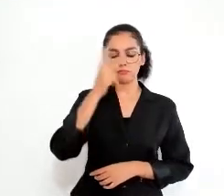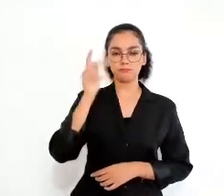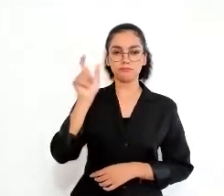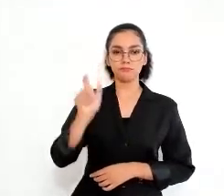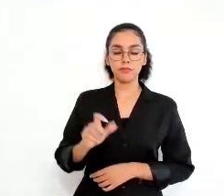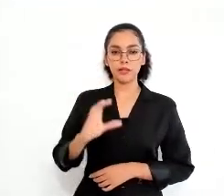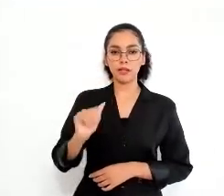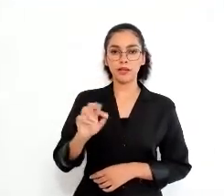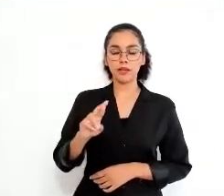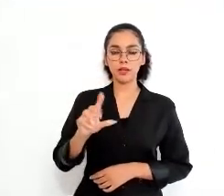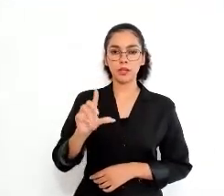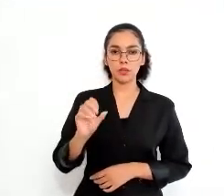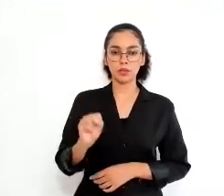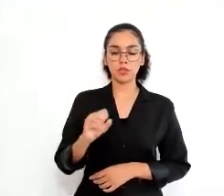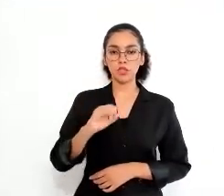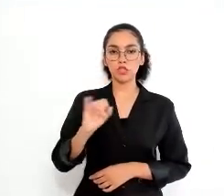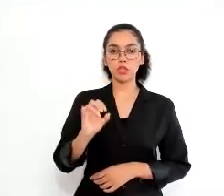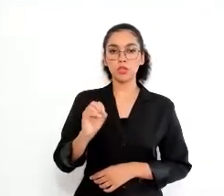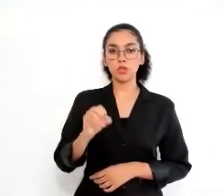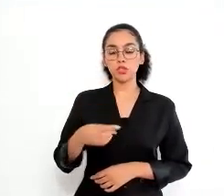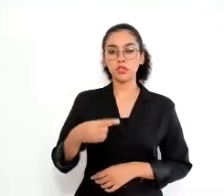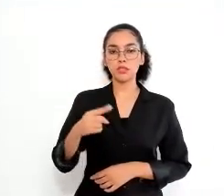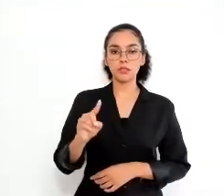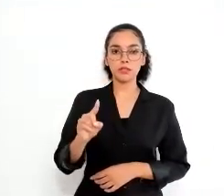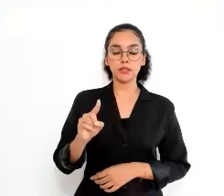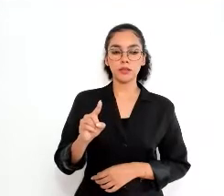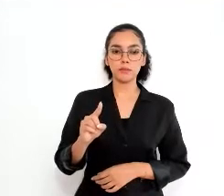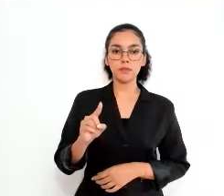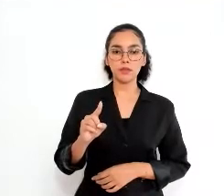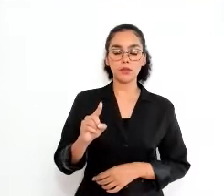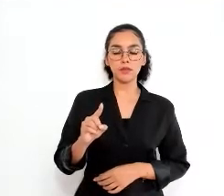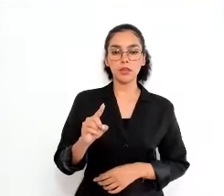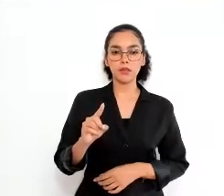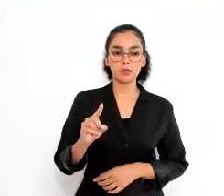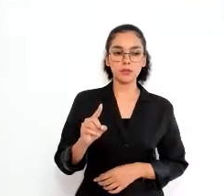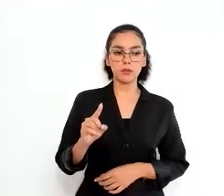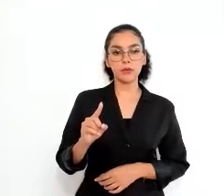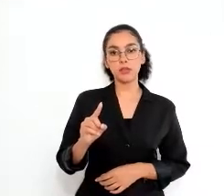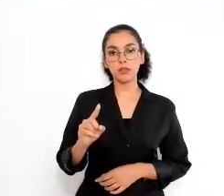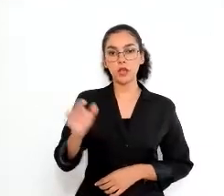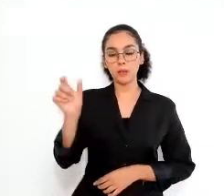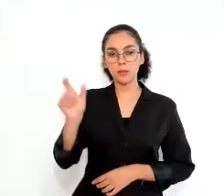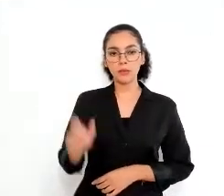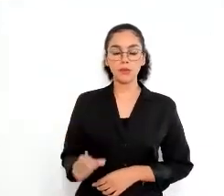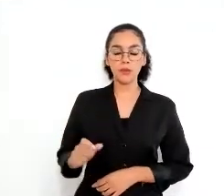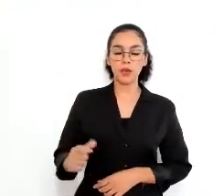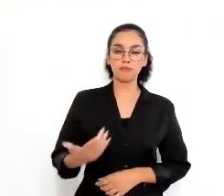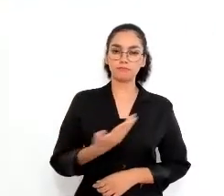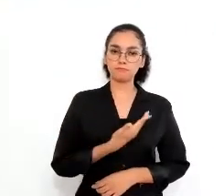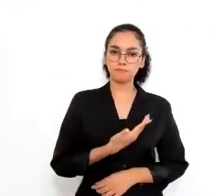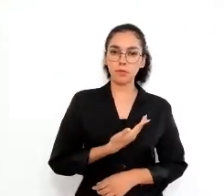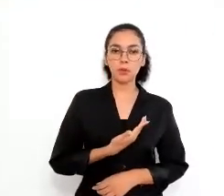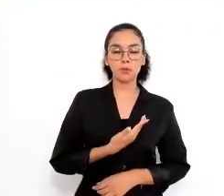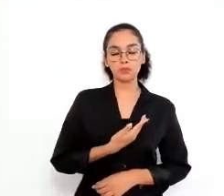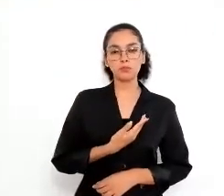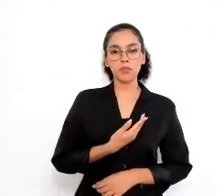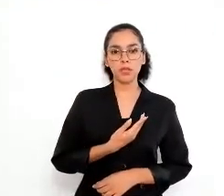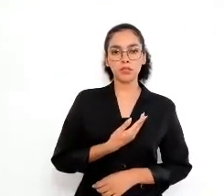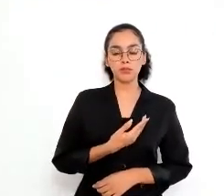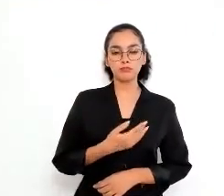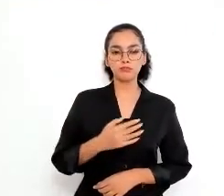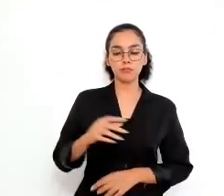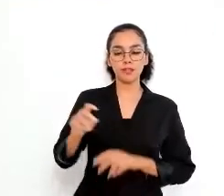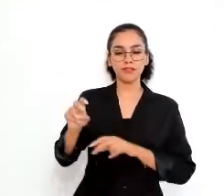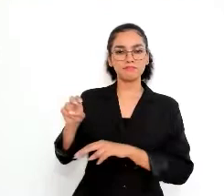Josaniel Fonseca, companheiro de cátedra de academia dos bancos acadêmicos da